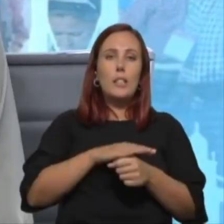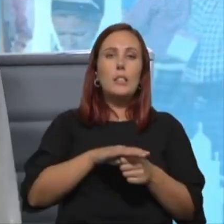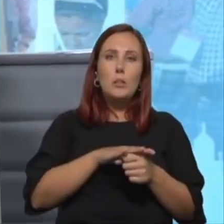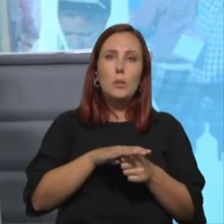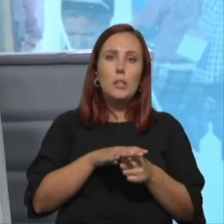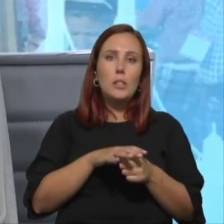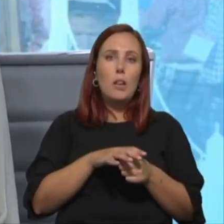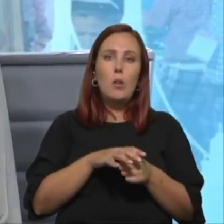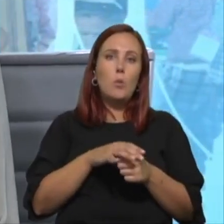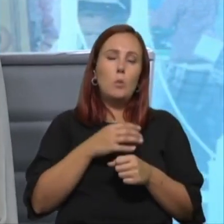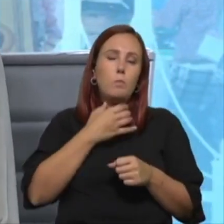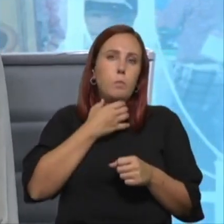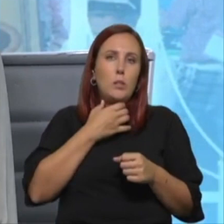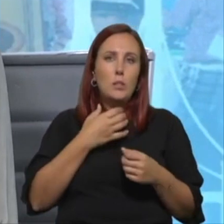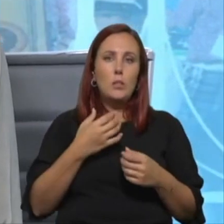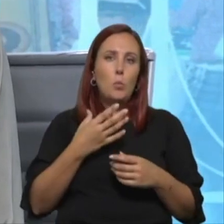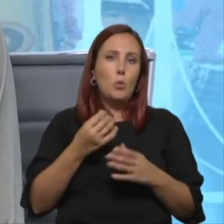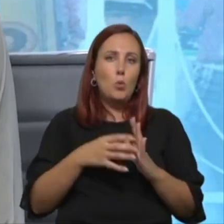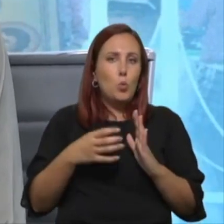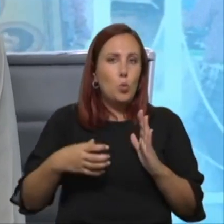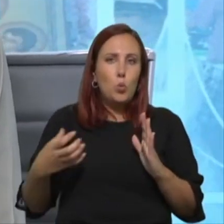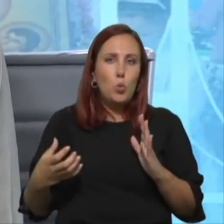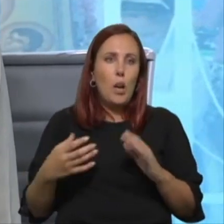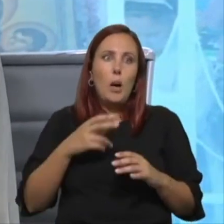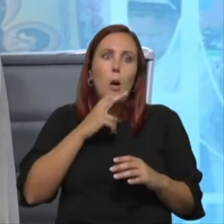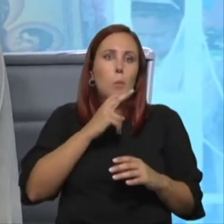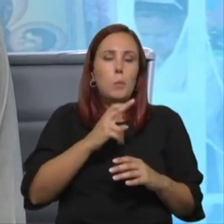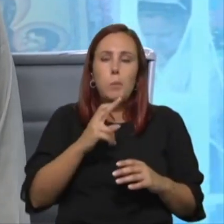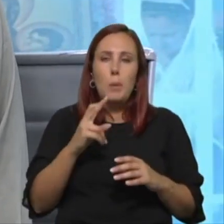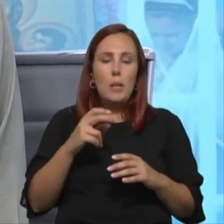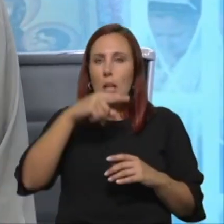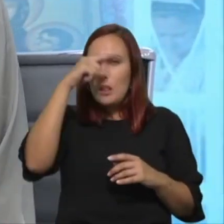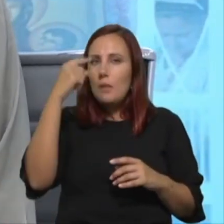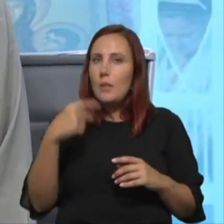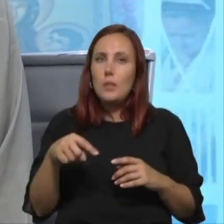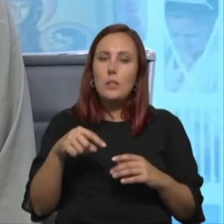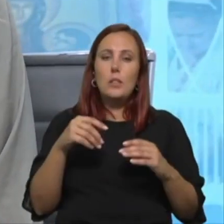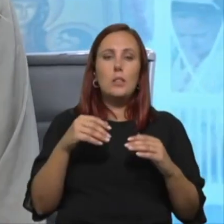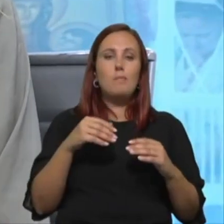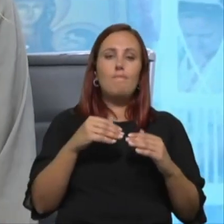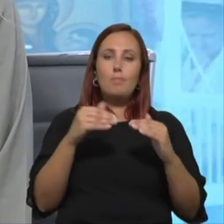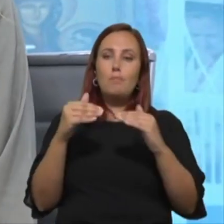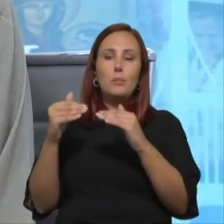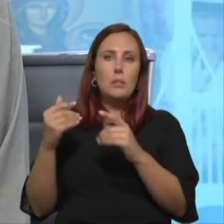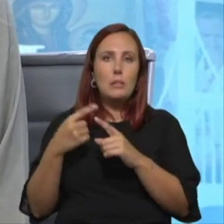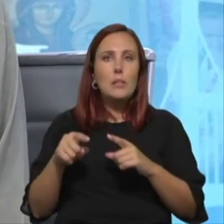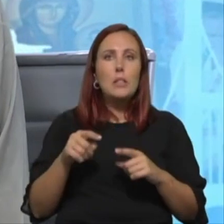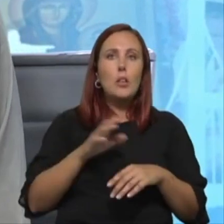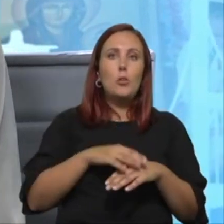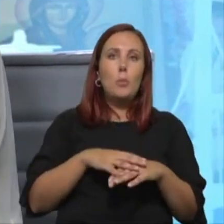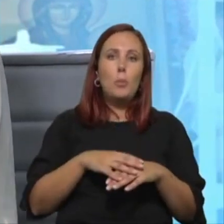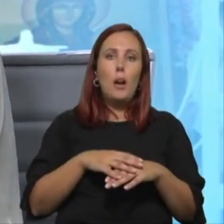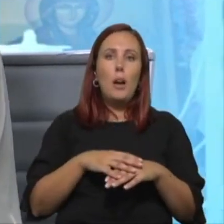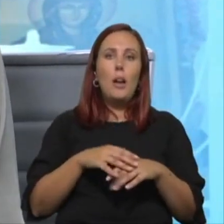ou pré-colapso em termos das respostas a vários níveis, exatamente porque há uma escalada de tal forma grande